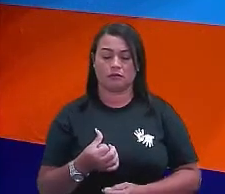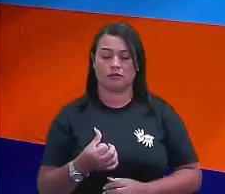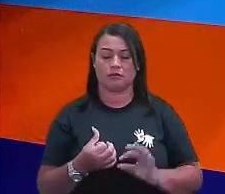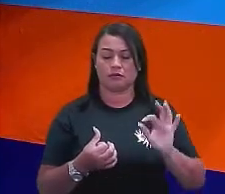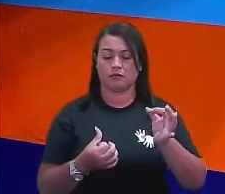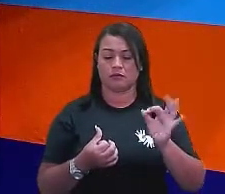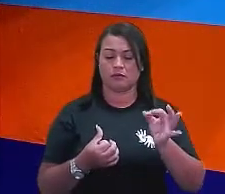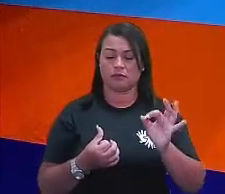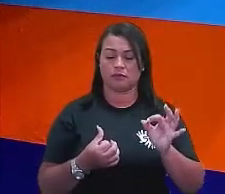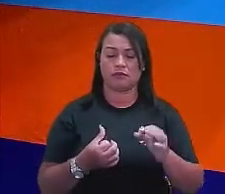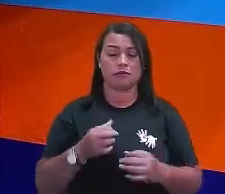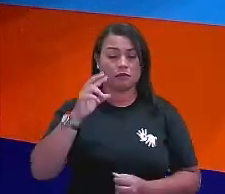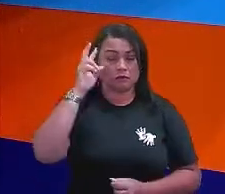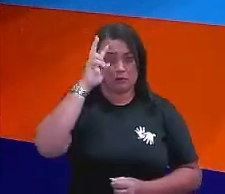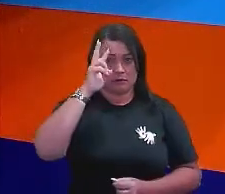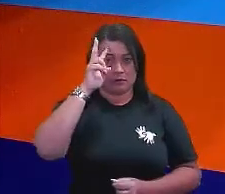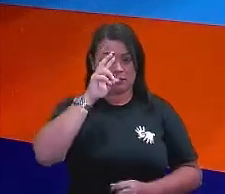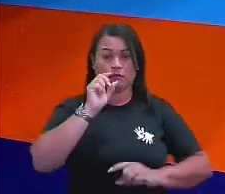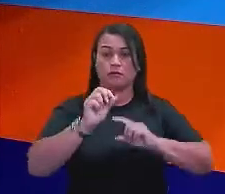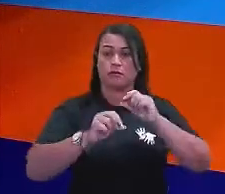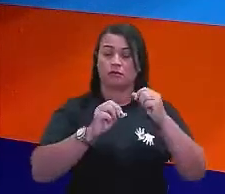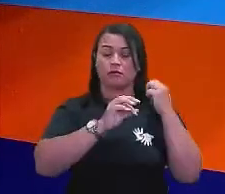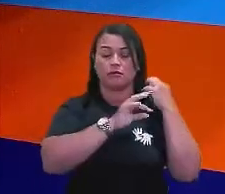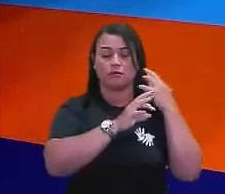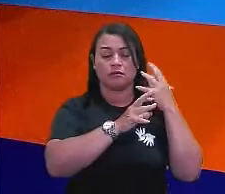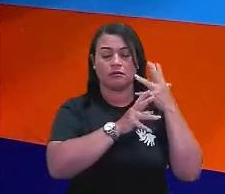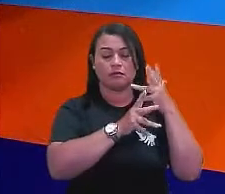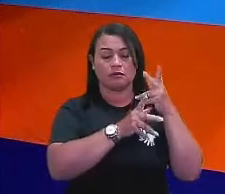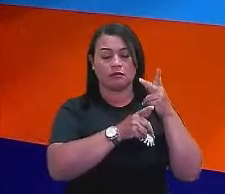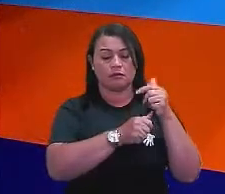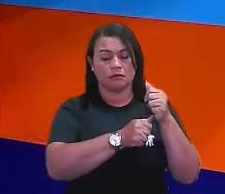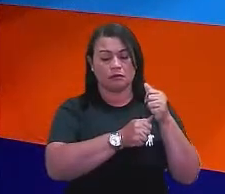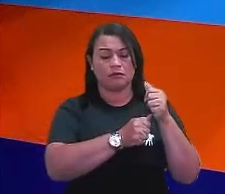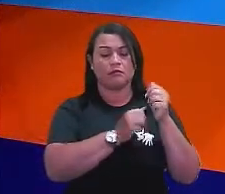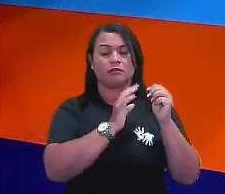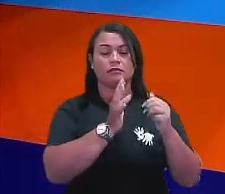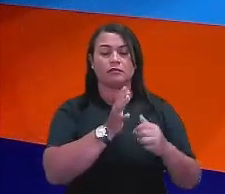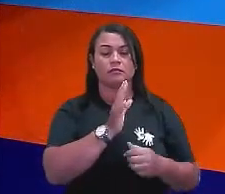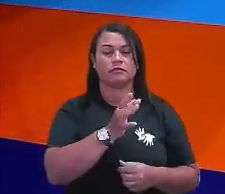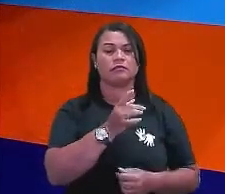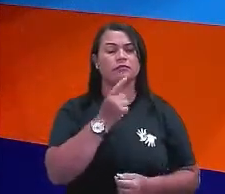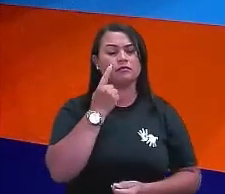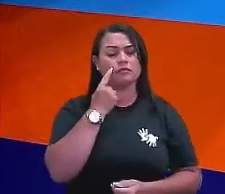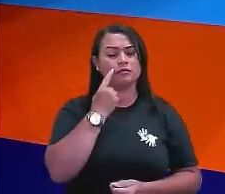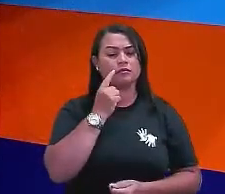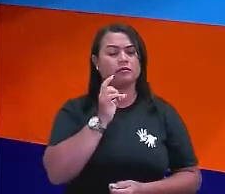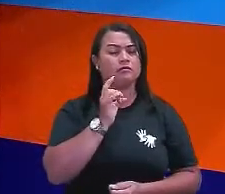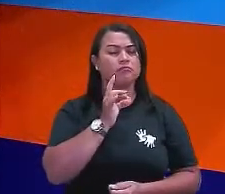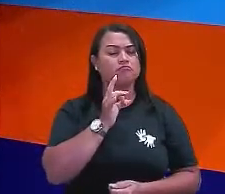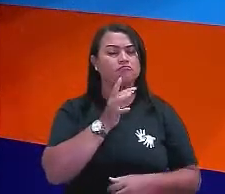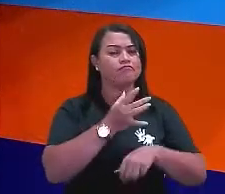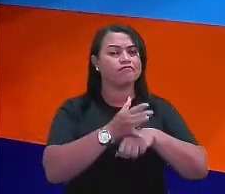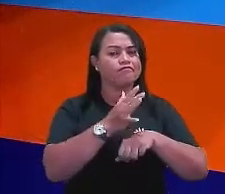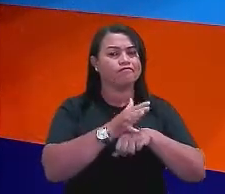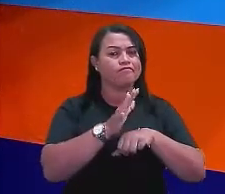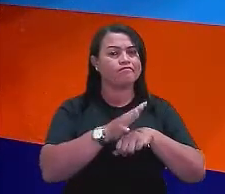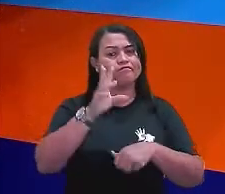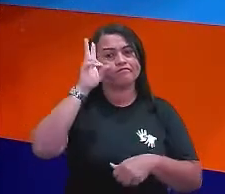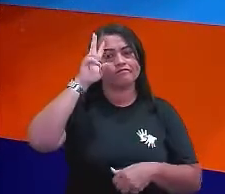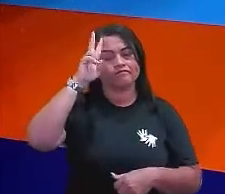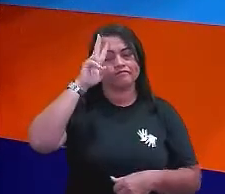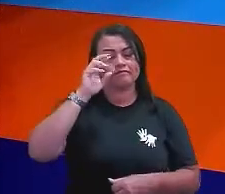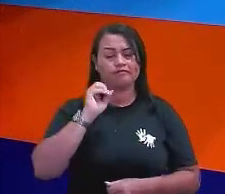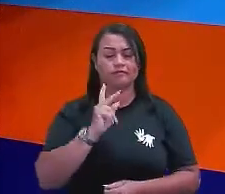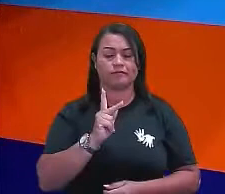certo? Lembra? Uma revisão, nós já vimos isso, estamos só fazendo alguns exercícios para relembrar,